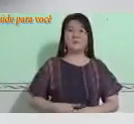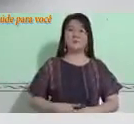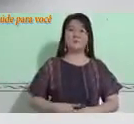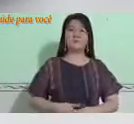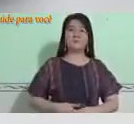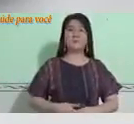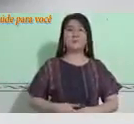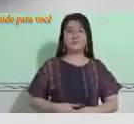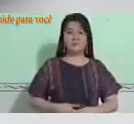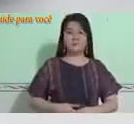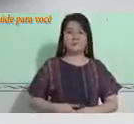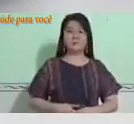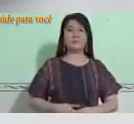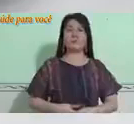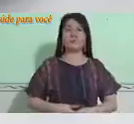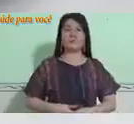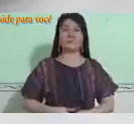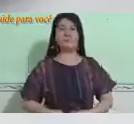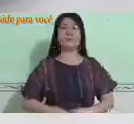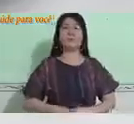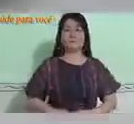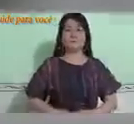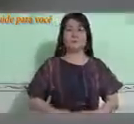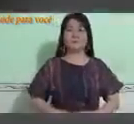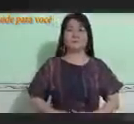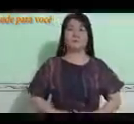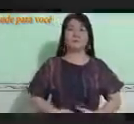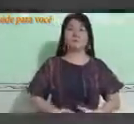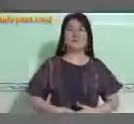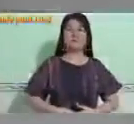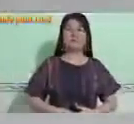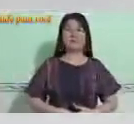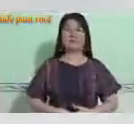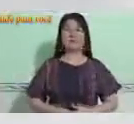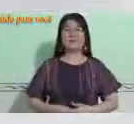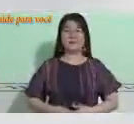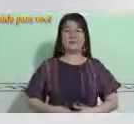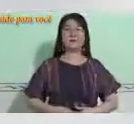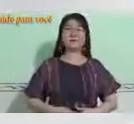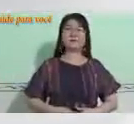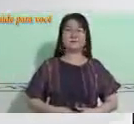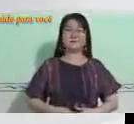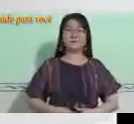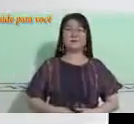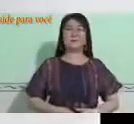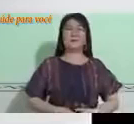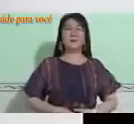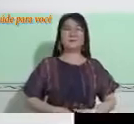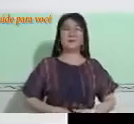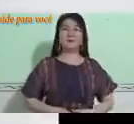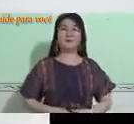como usar dois pontos, abrir uma folha de aloe vera e retirar seu gel, vírgula, adicionar numa gaze e aplicar na pele, vírgula, cobrindo como